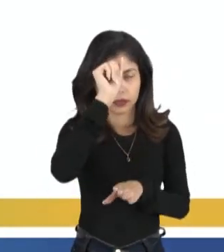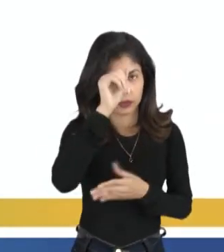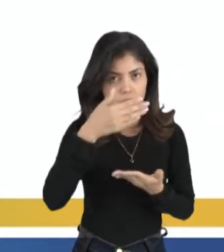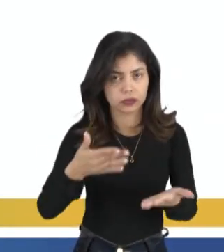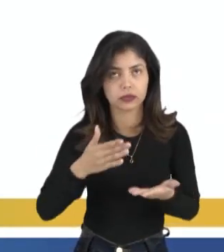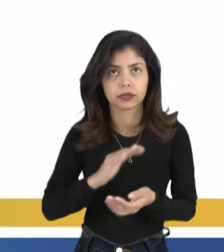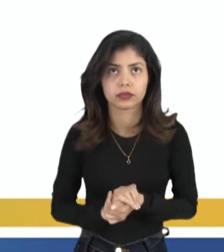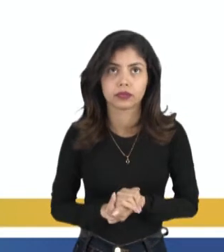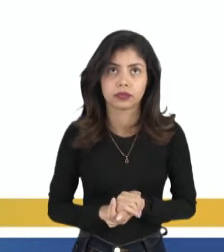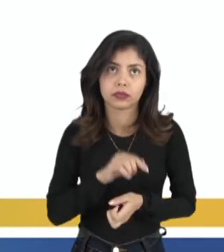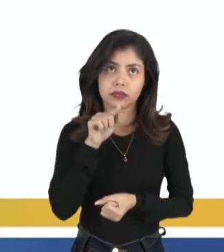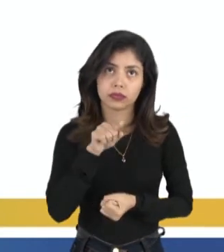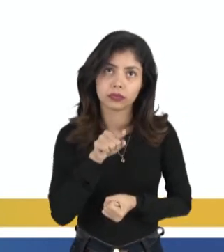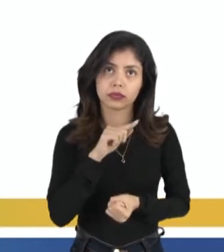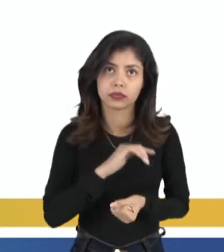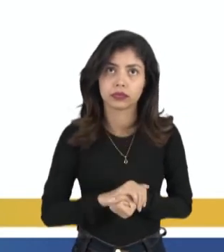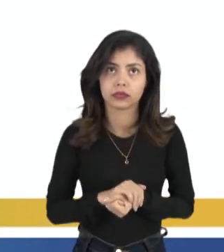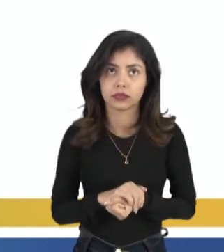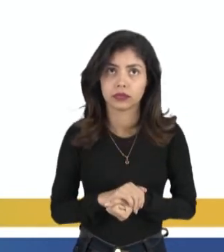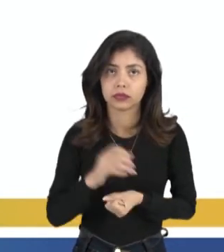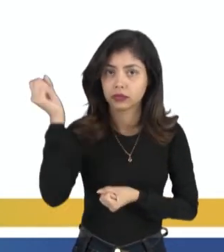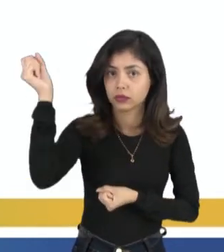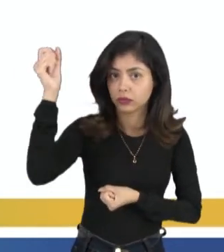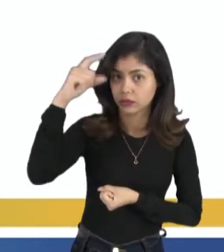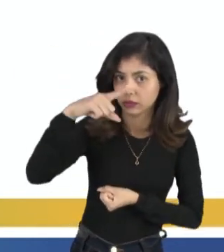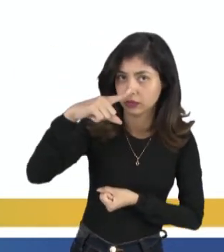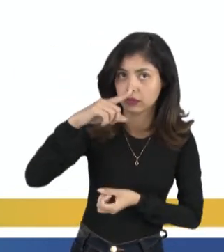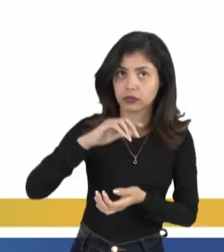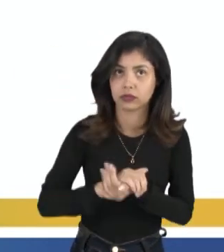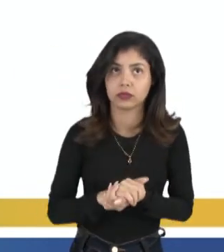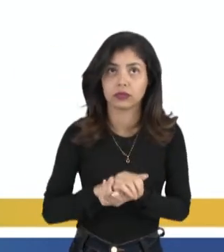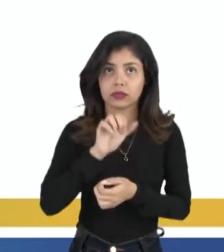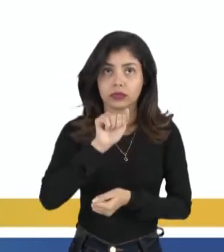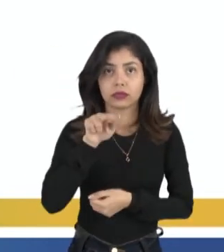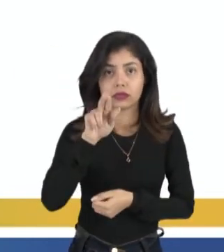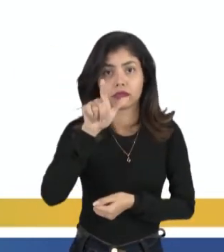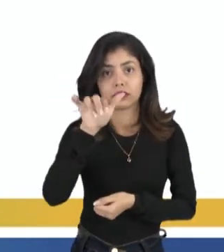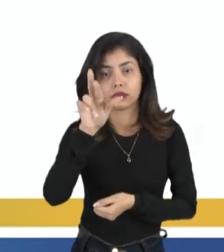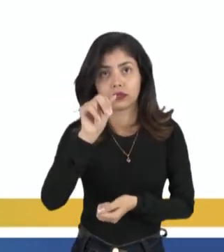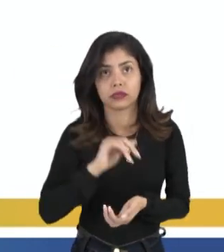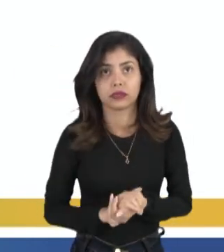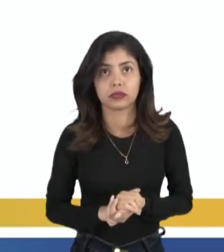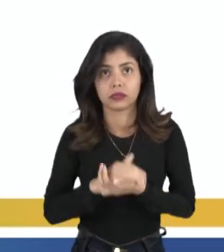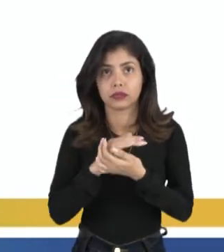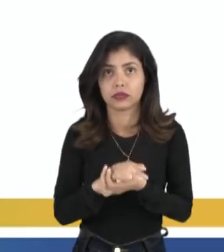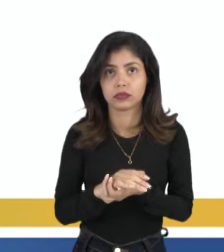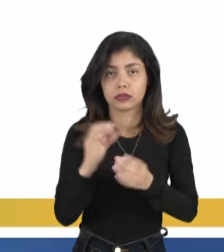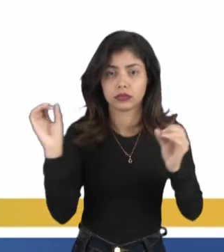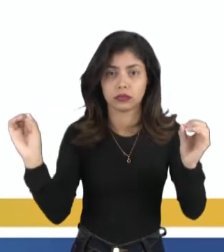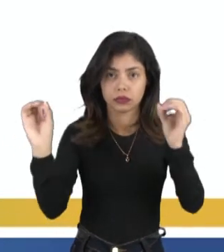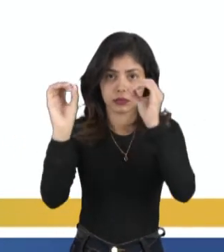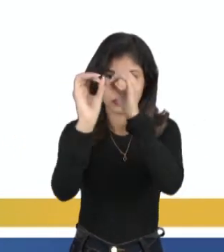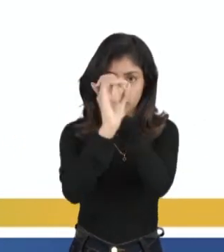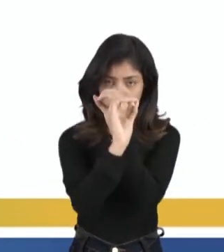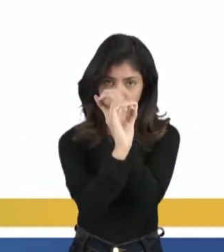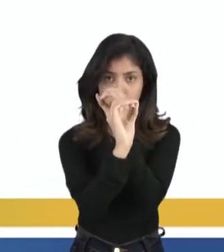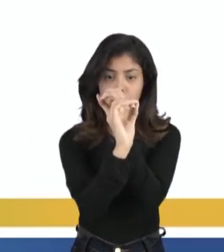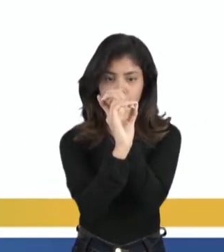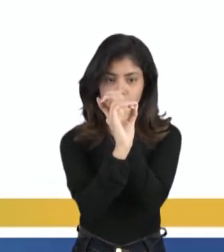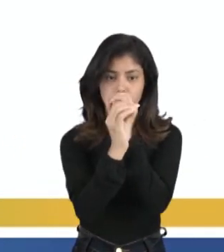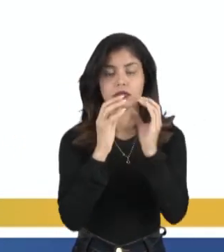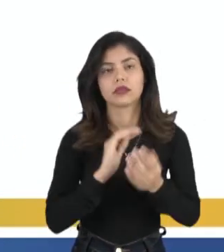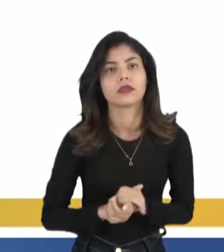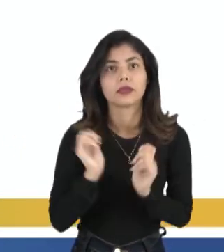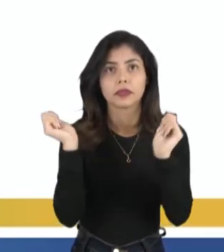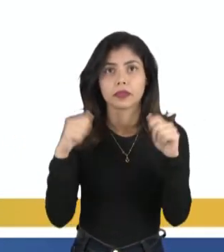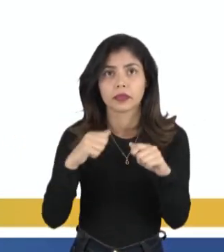aprender. Esse eclipse aqui é um eclipse solar do tipo anular. Então, a Lua está aqui na frente, só